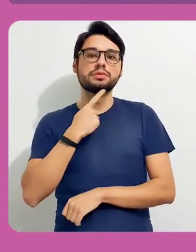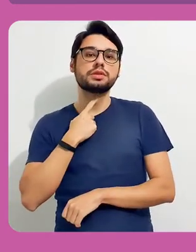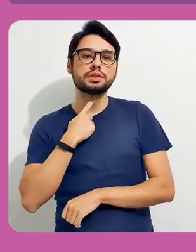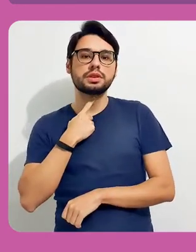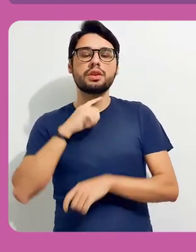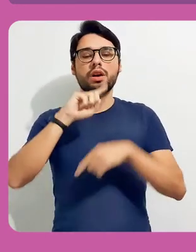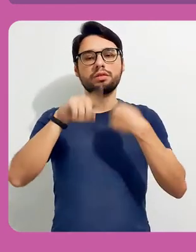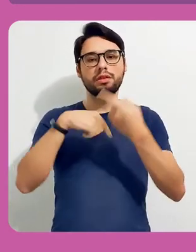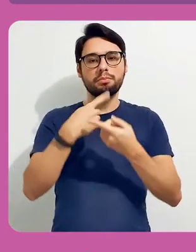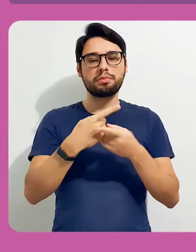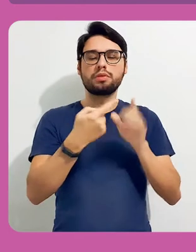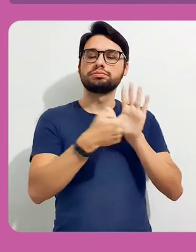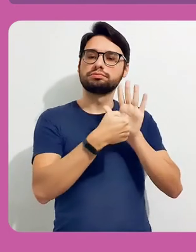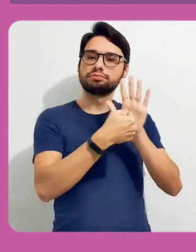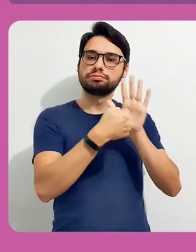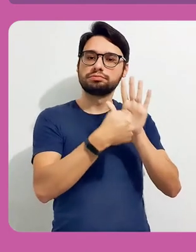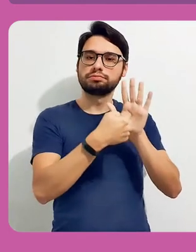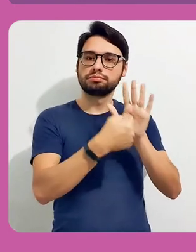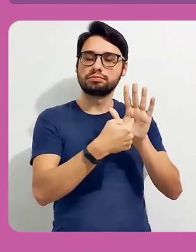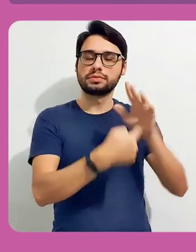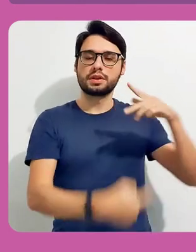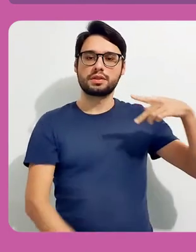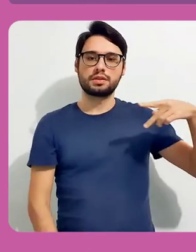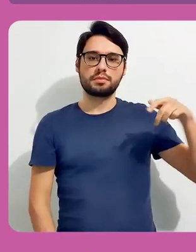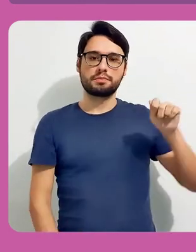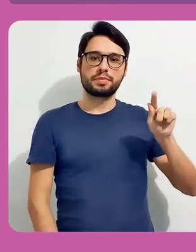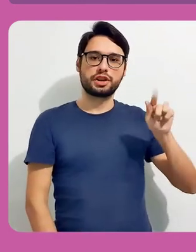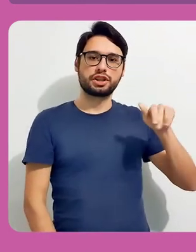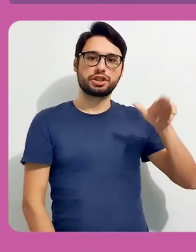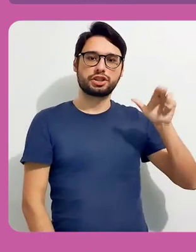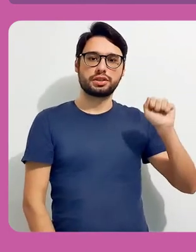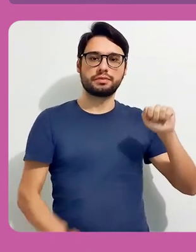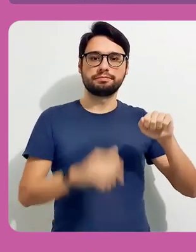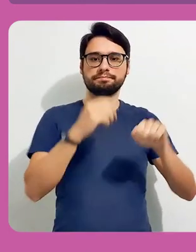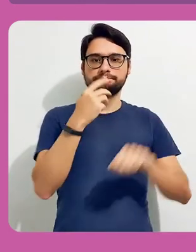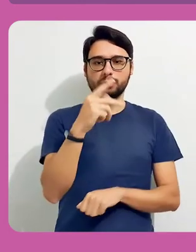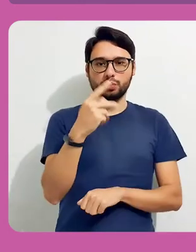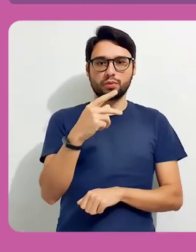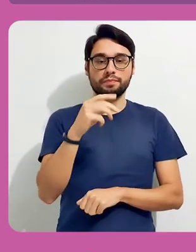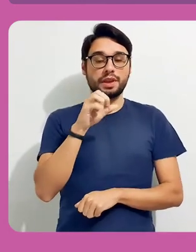Se você conhece de HTML, você também tem a opção de clicar aqui